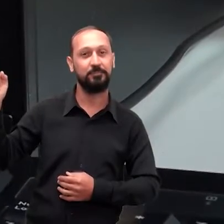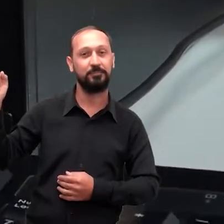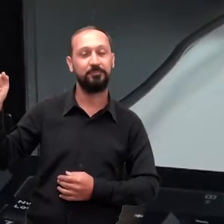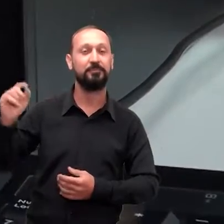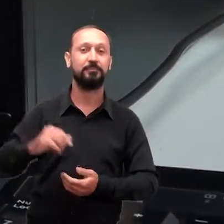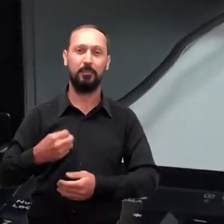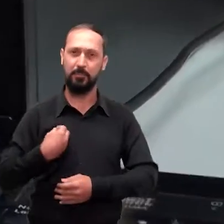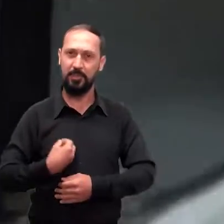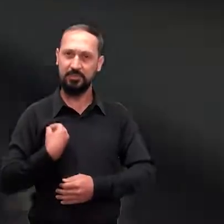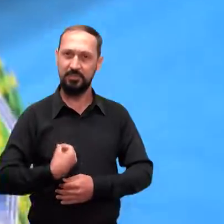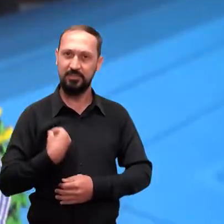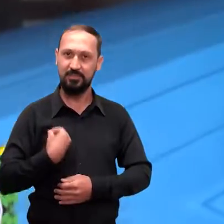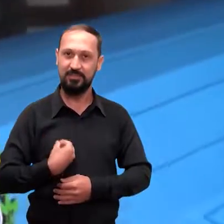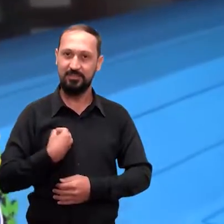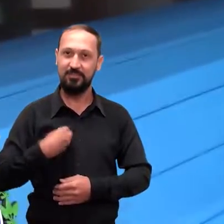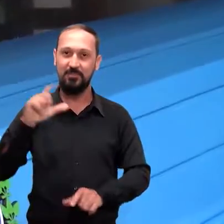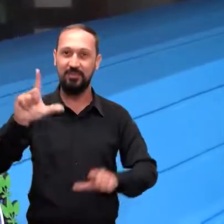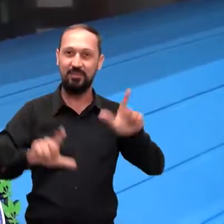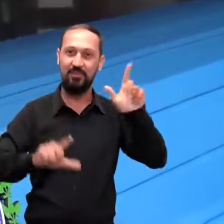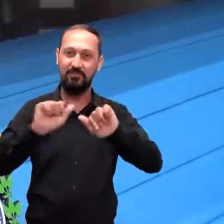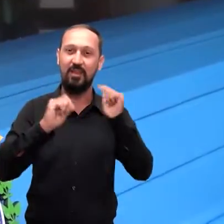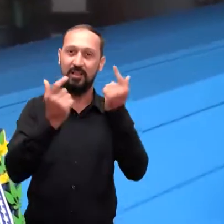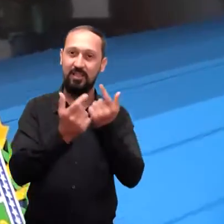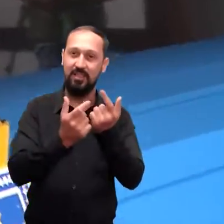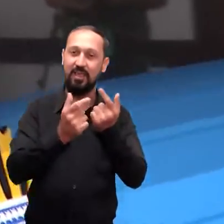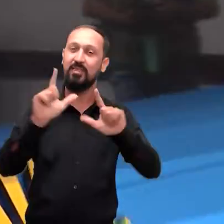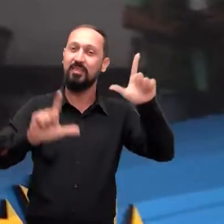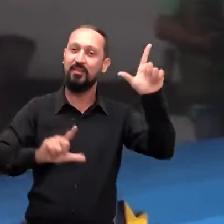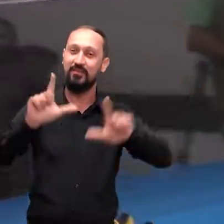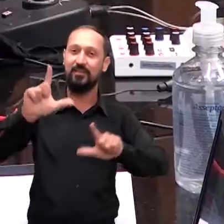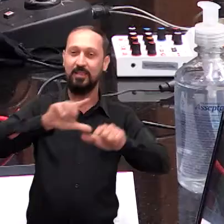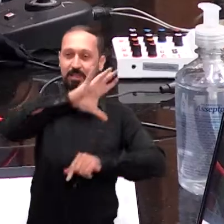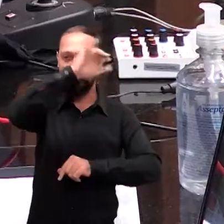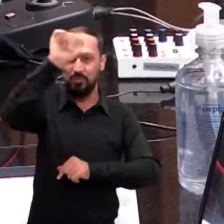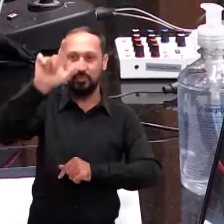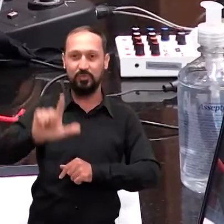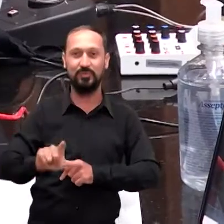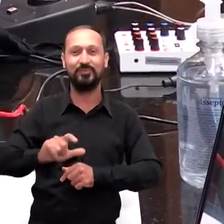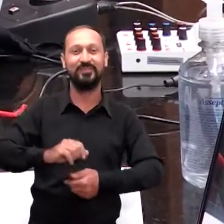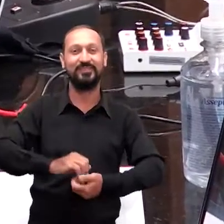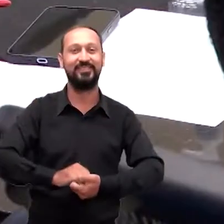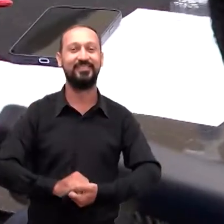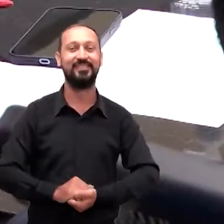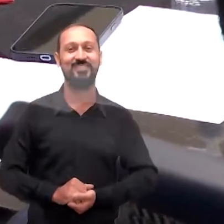67-3389-6393. Participe! TV Alemes, a TV da gente de MS.